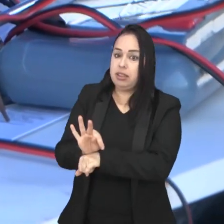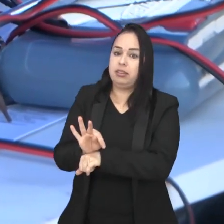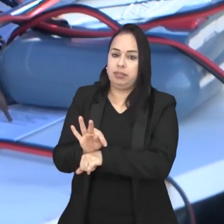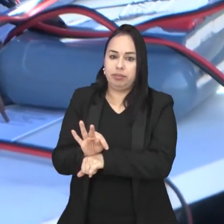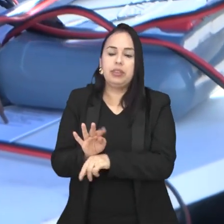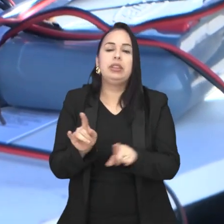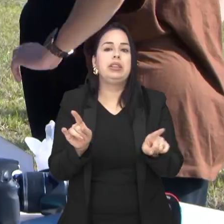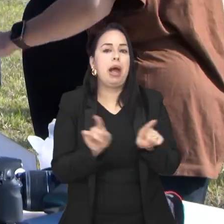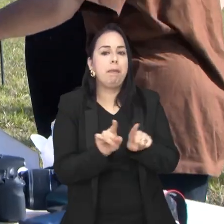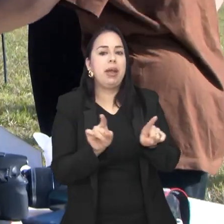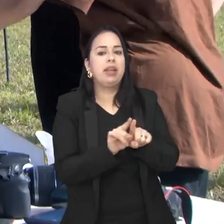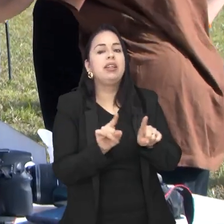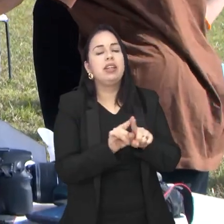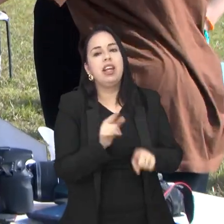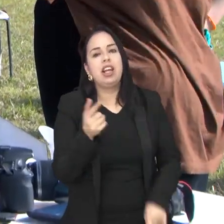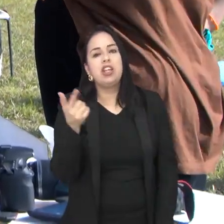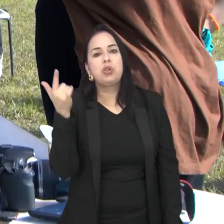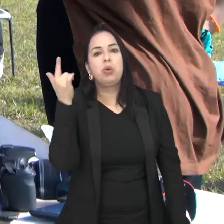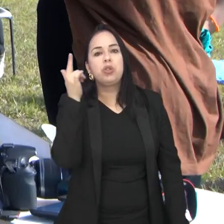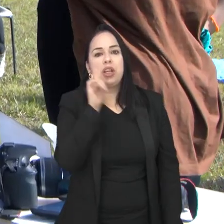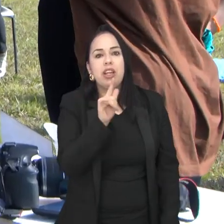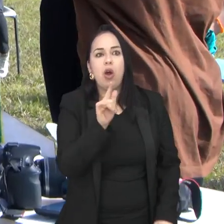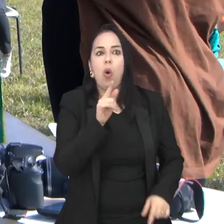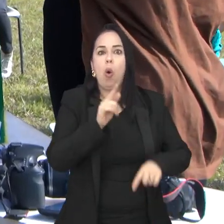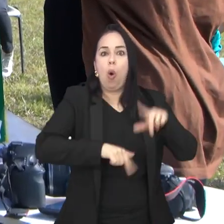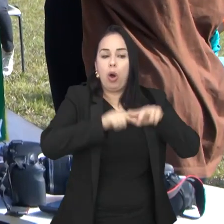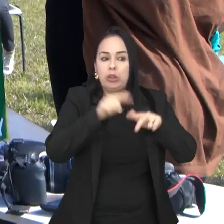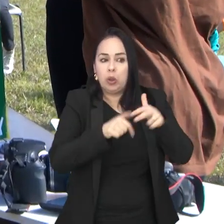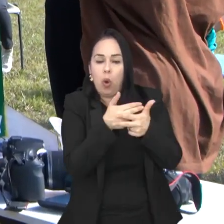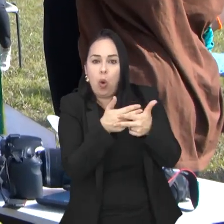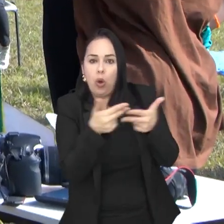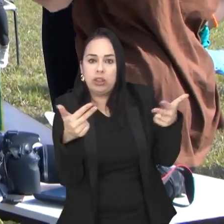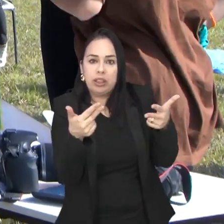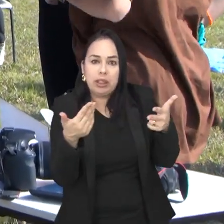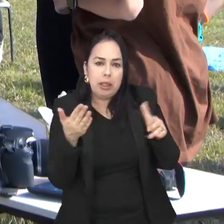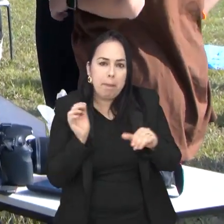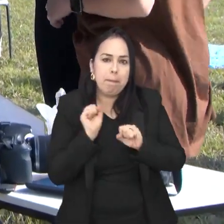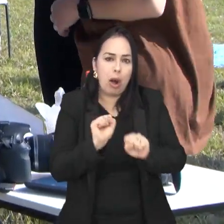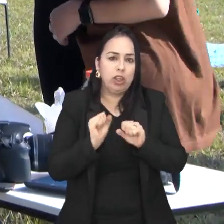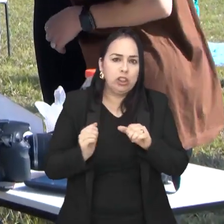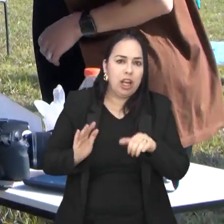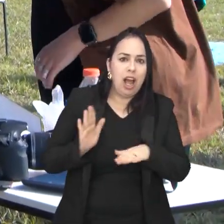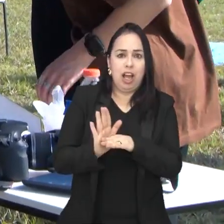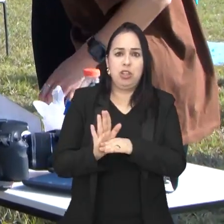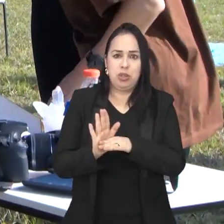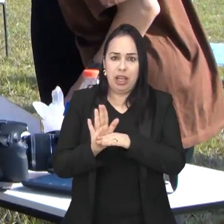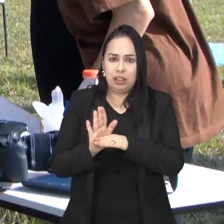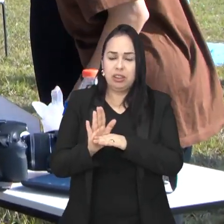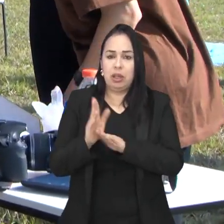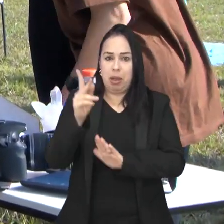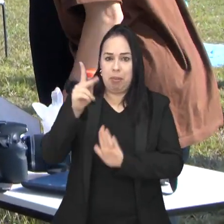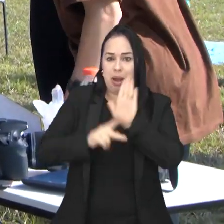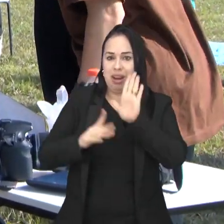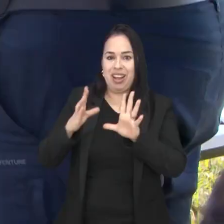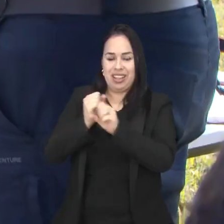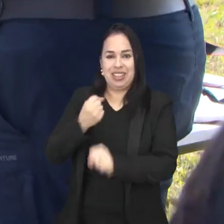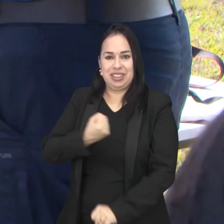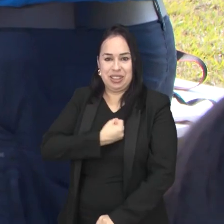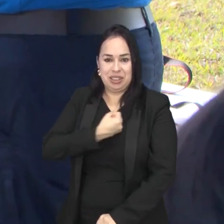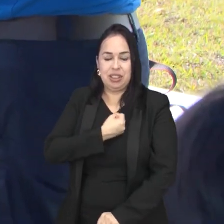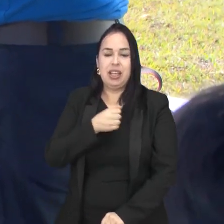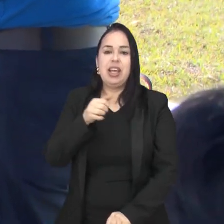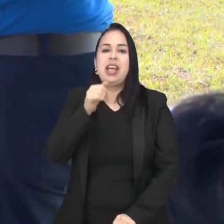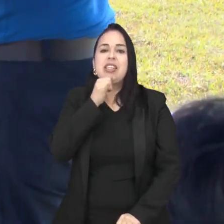exigências técnicas. Além disso, eles também poderiam ter outros elementos que dariam pontos extras ao projeto,